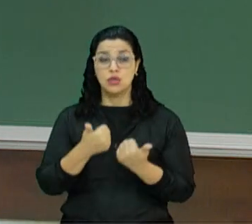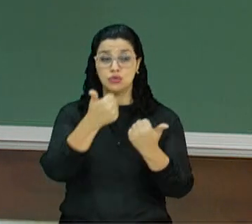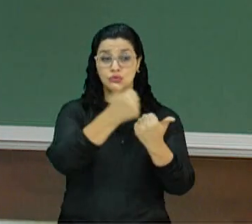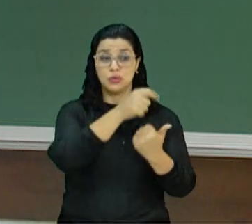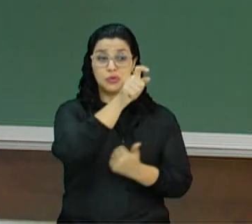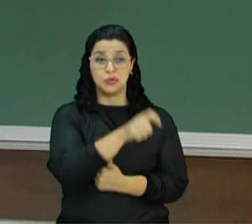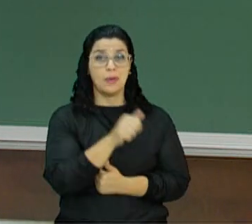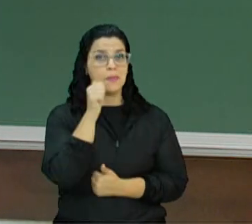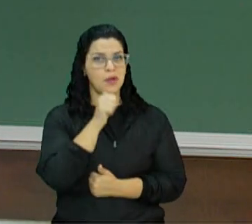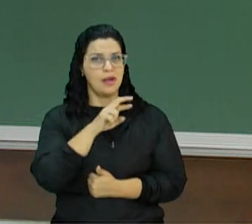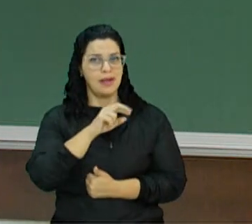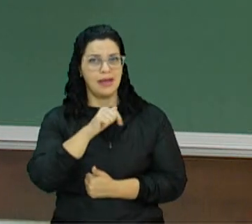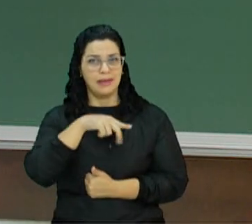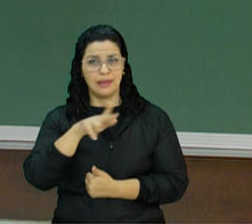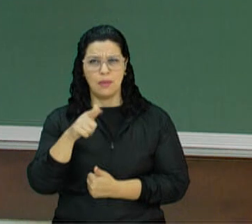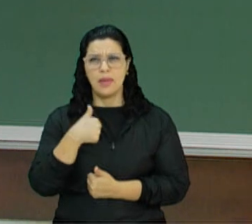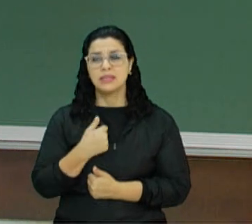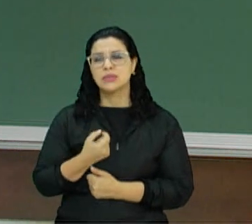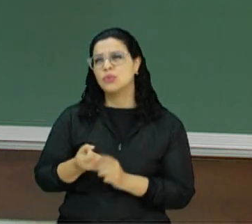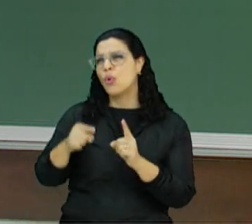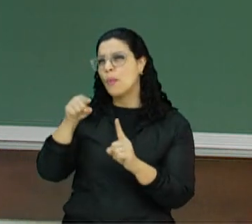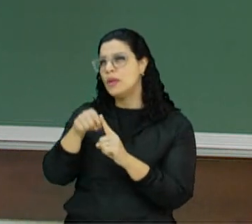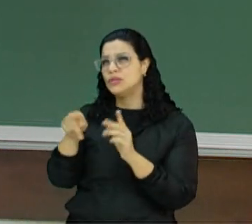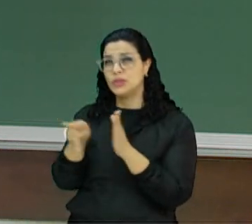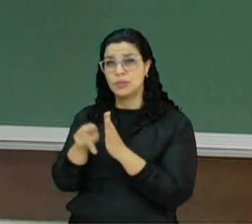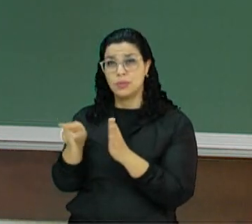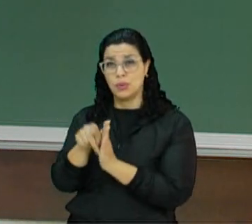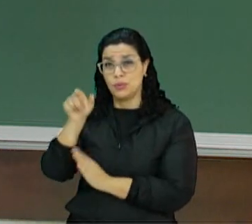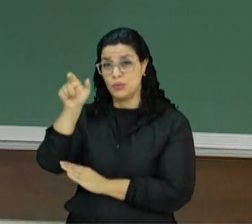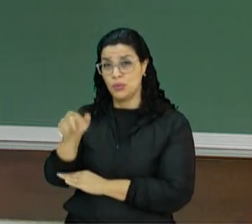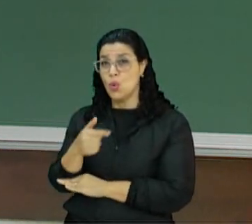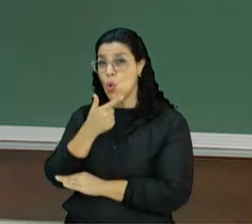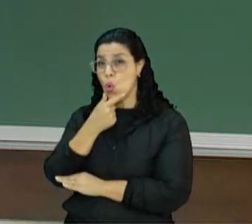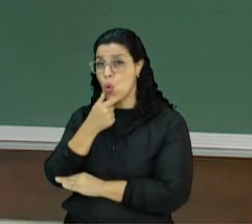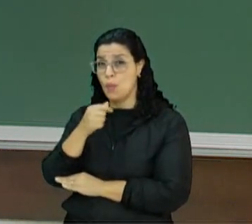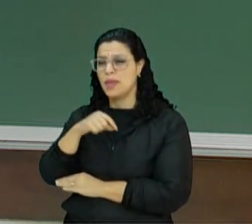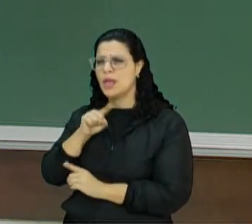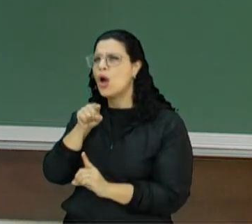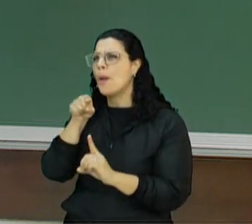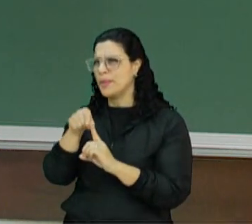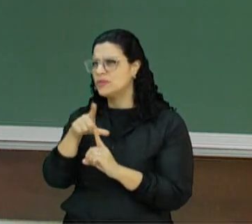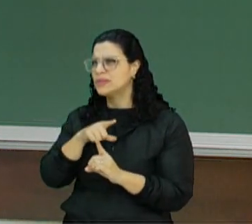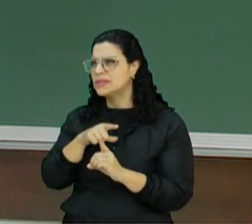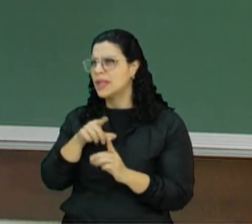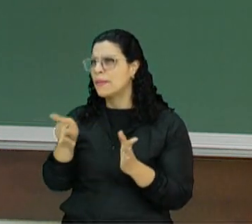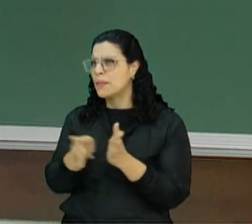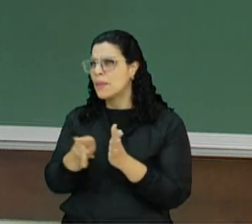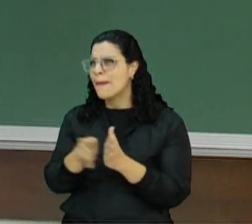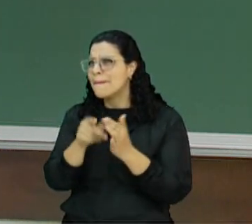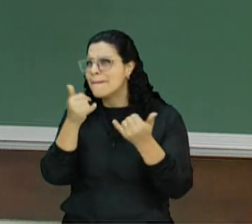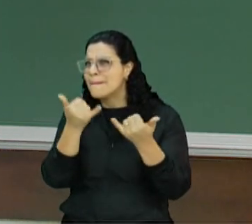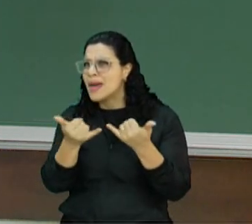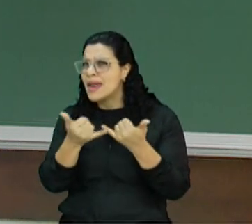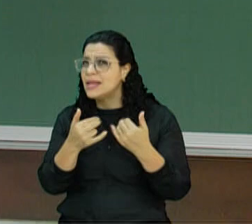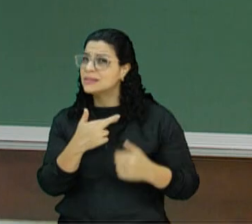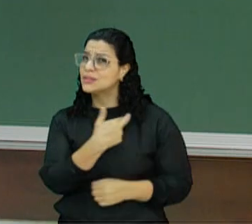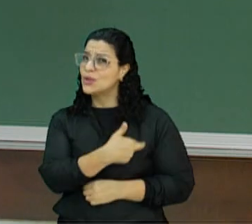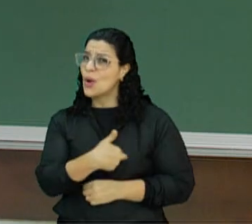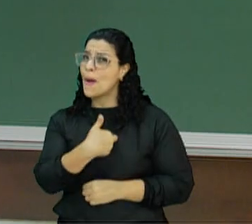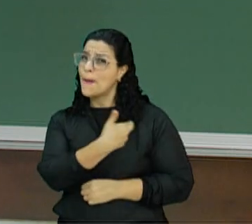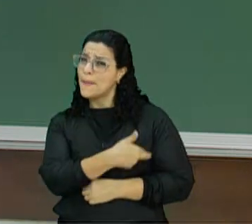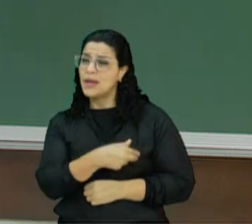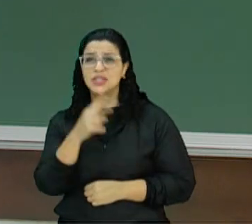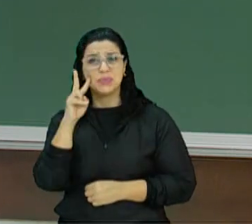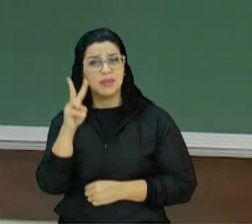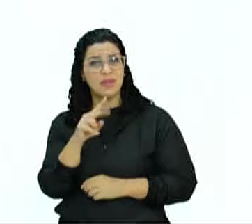Raquel. Porém, a intenção de Ricardo na escolha do local tinha uma finalidade até que romântica, uma